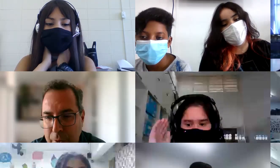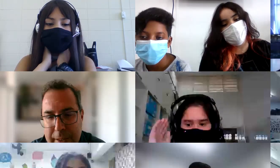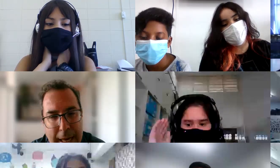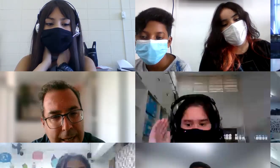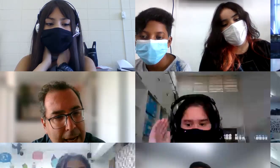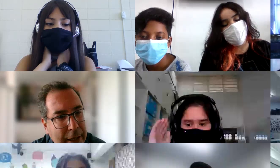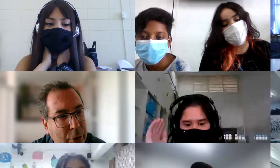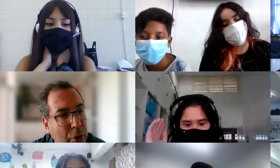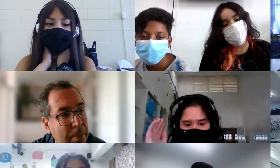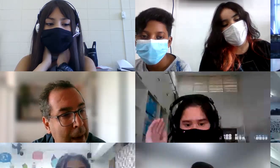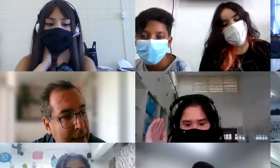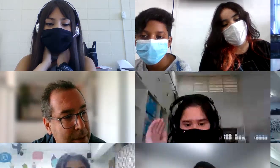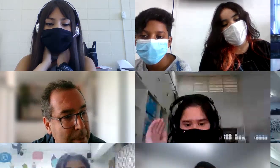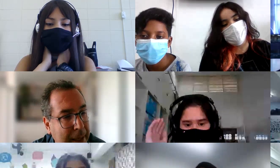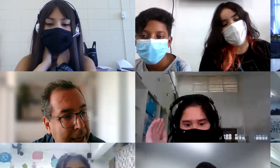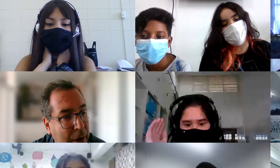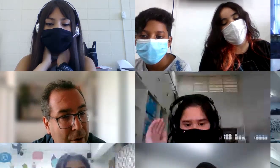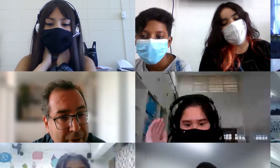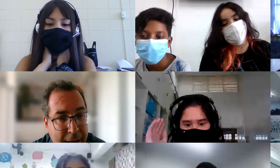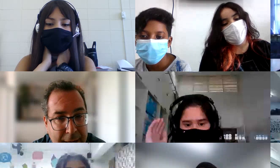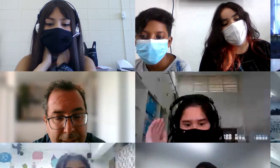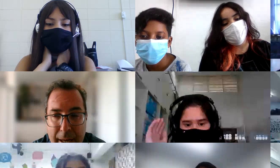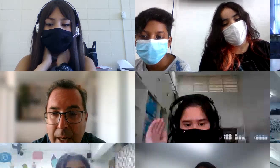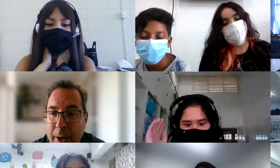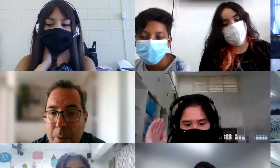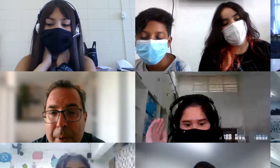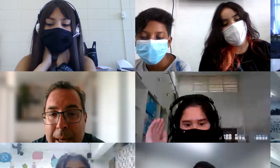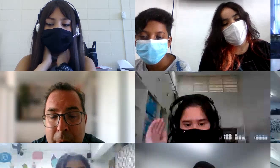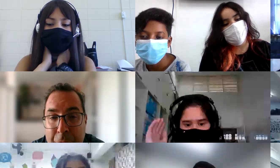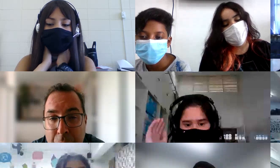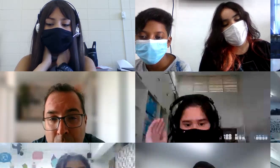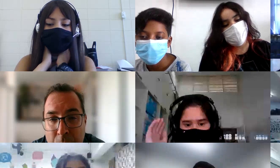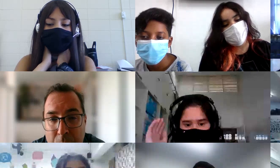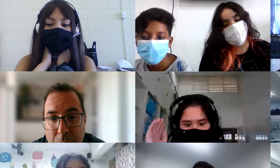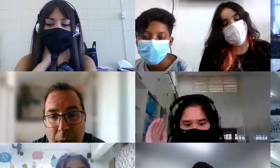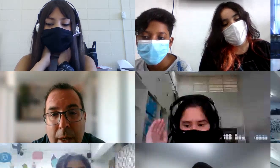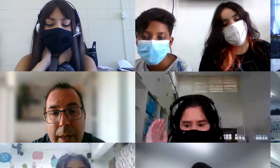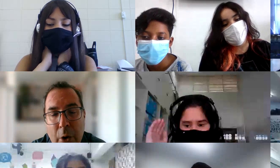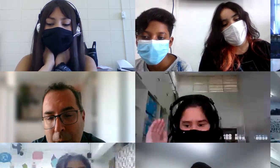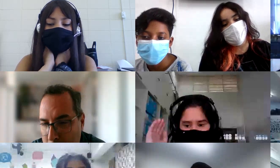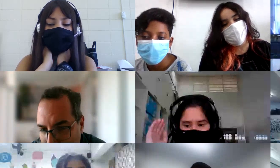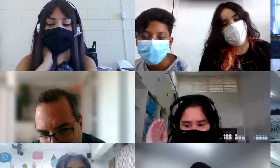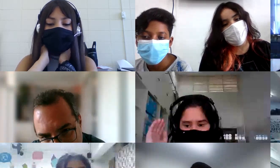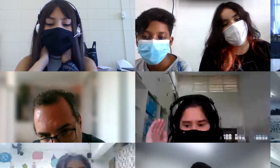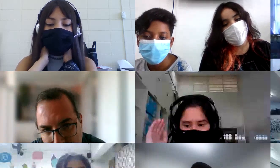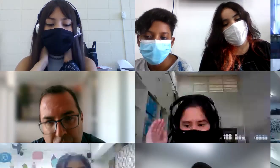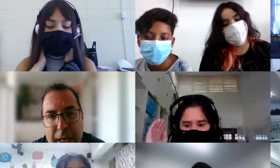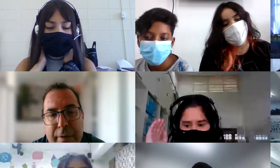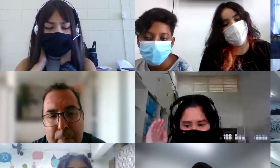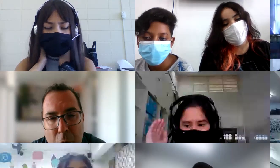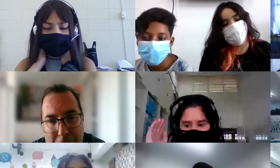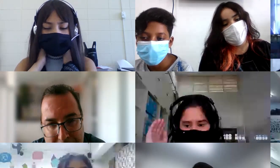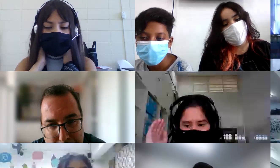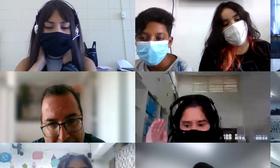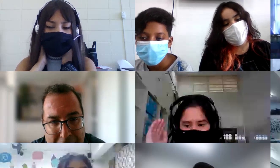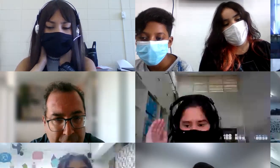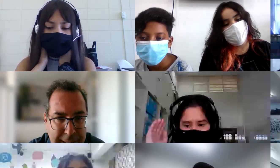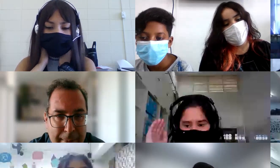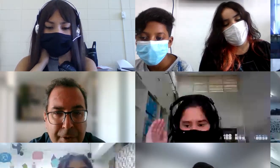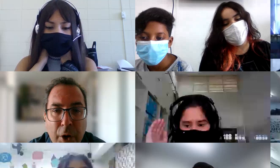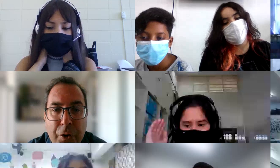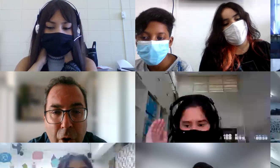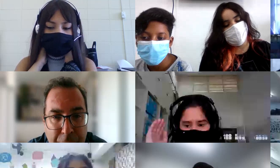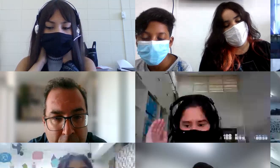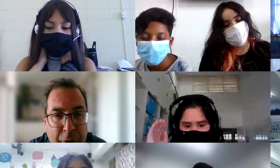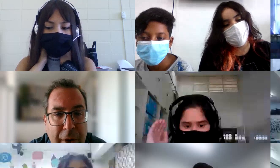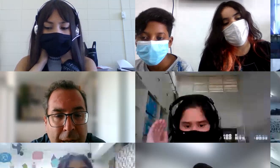pensar com vocês aí todo mês uma pequena conversa, um pequeno assunto, e agora um pouco mais objetivo, um pouco mais prático,